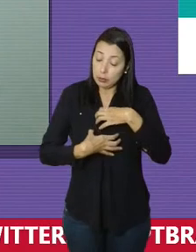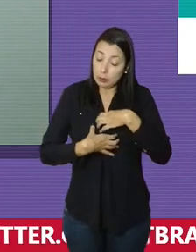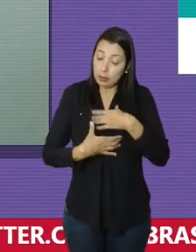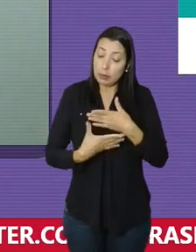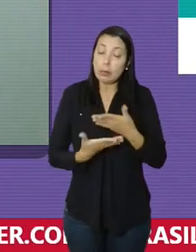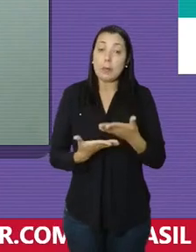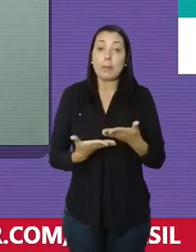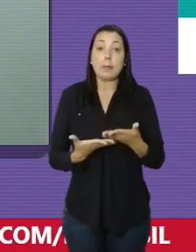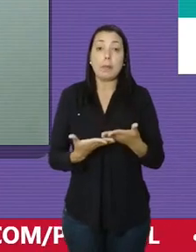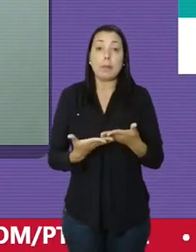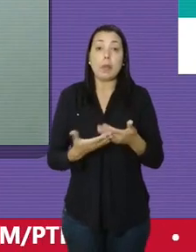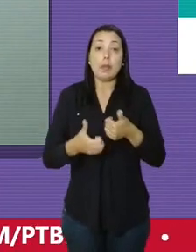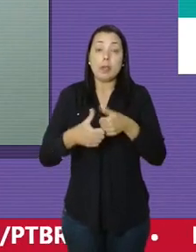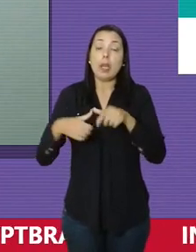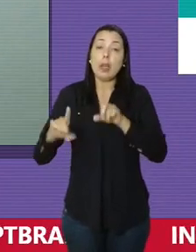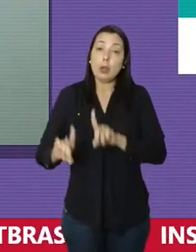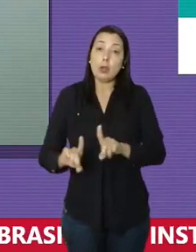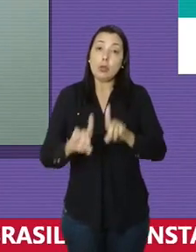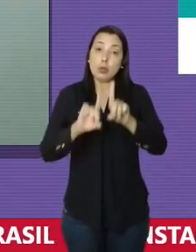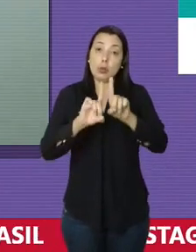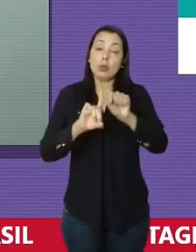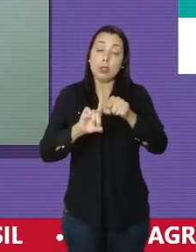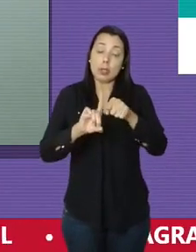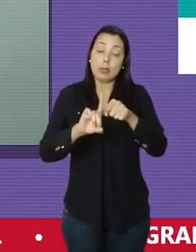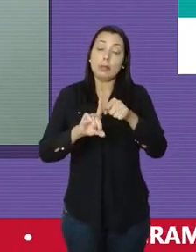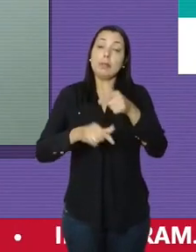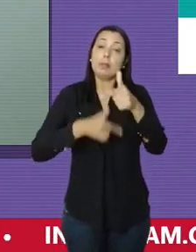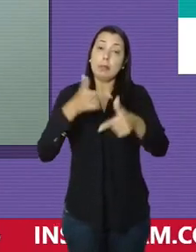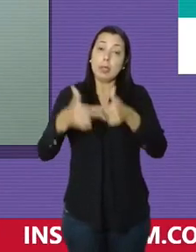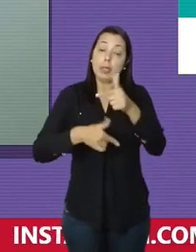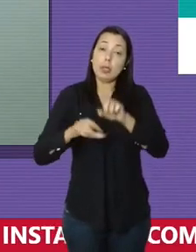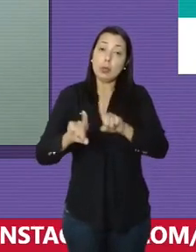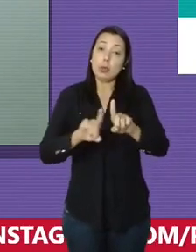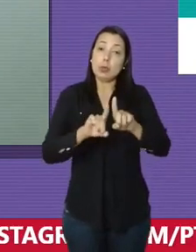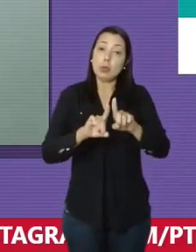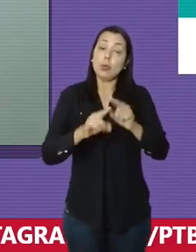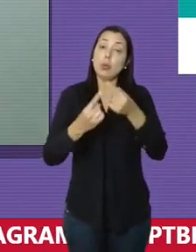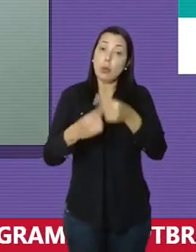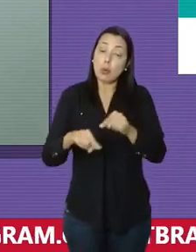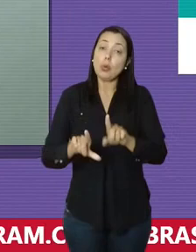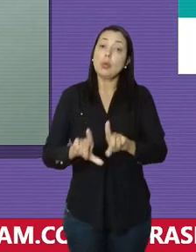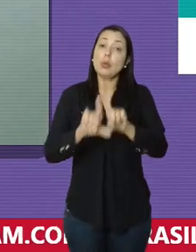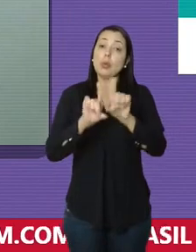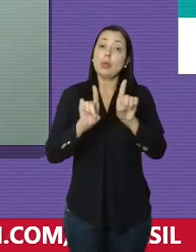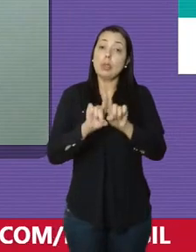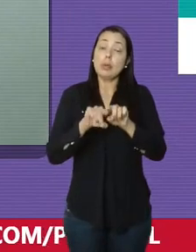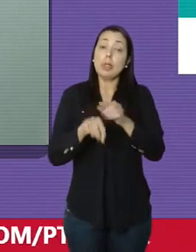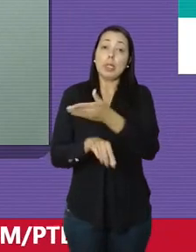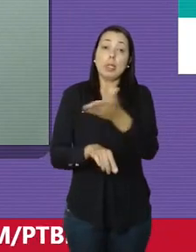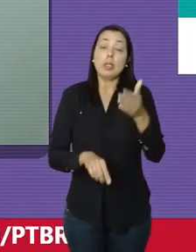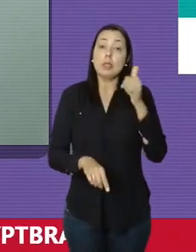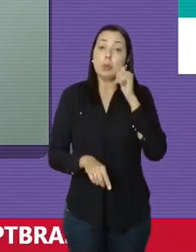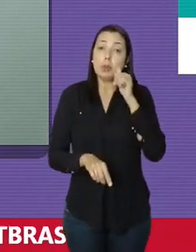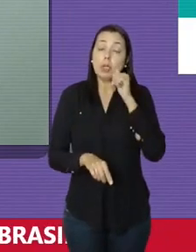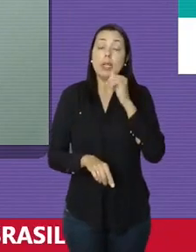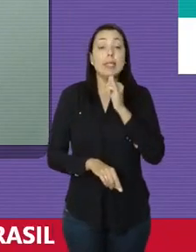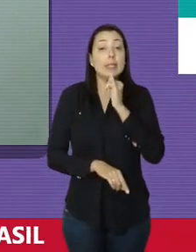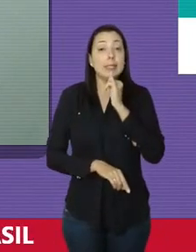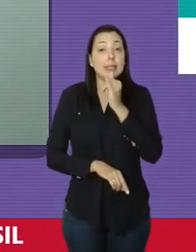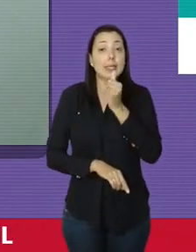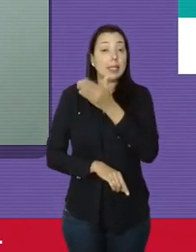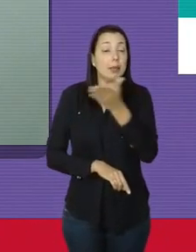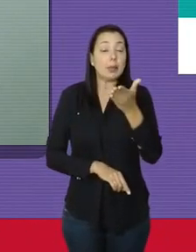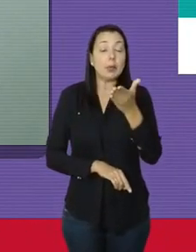impotência. Ficar juntos, agir juntos, fazer oposição juntos. E as mulheres podem dar exemplo